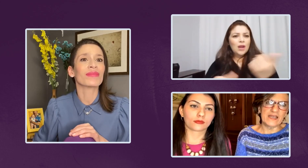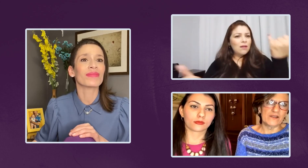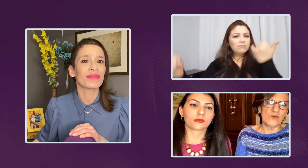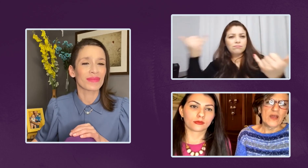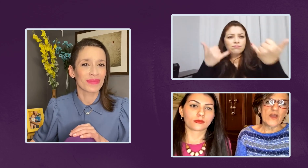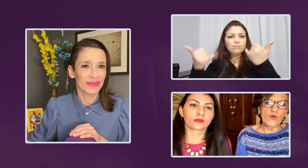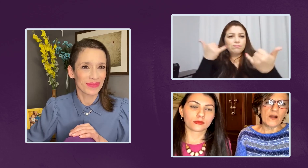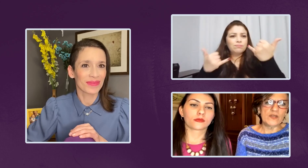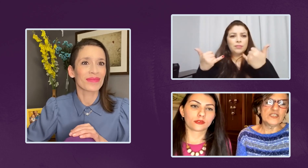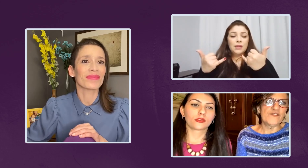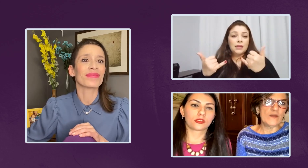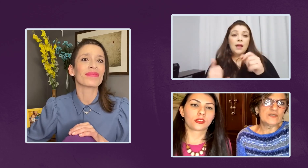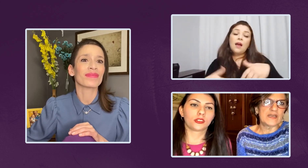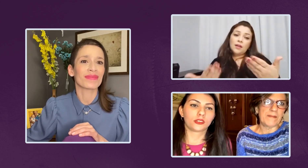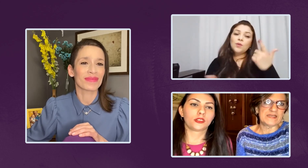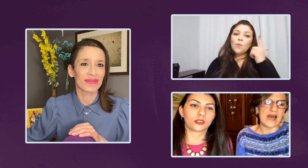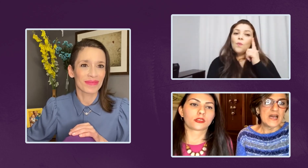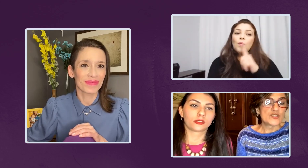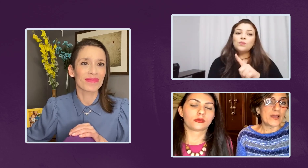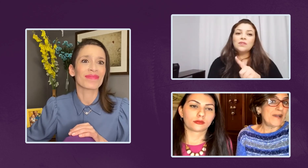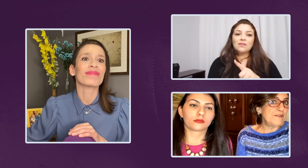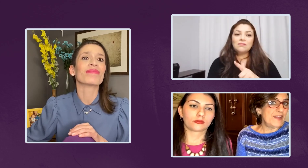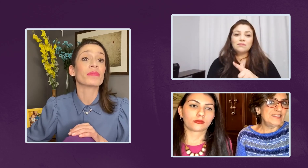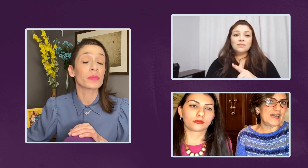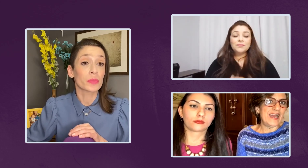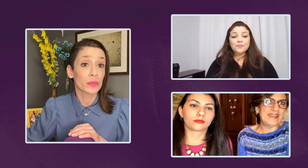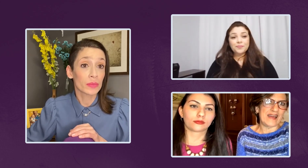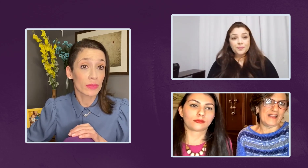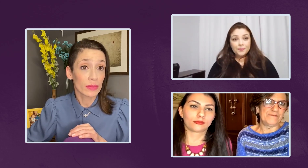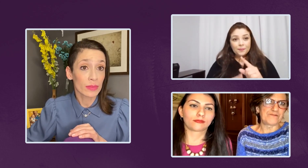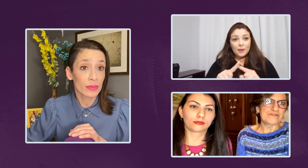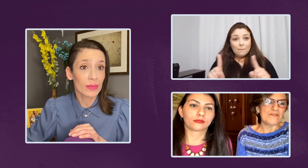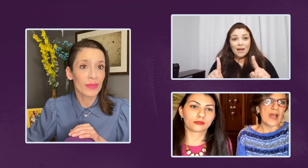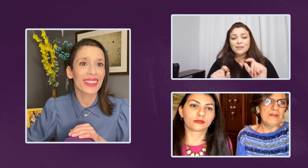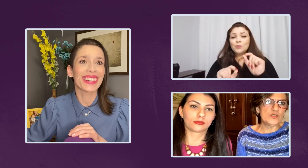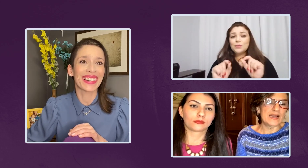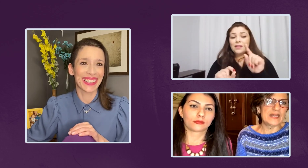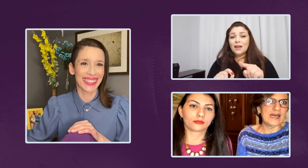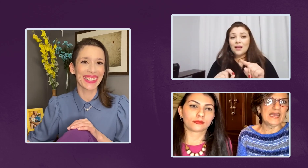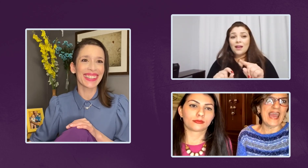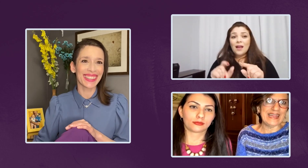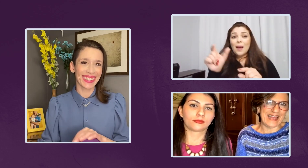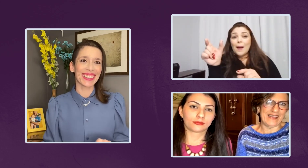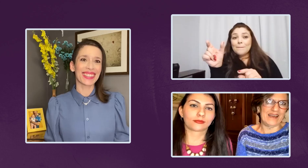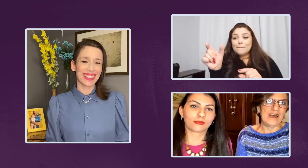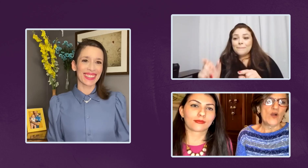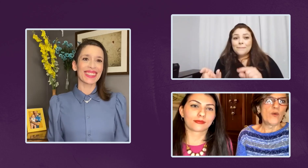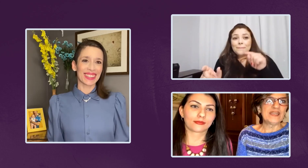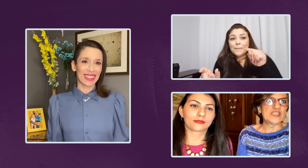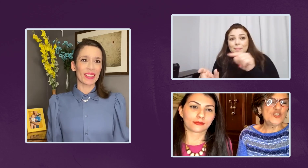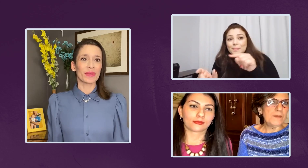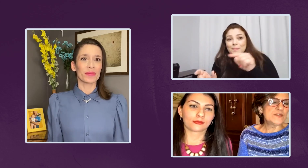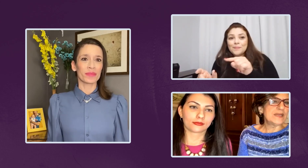sair ganhando. E alguma coisa a gente vai conseguir passar. Só que a vivência é dela. A personalidade é dela.